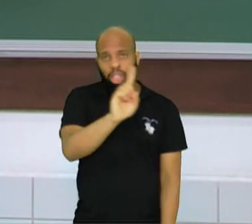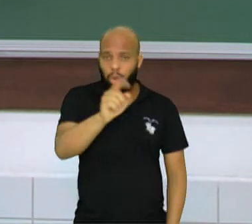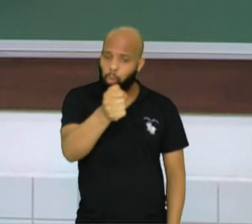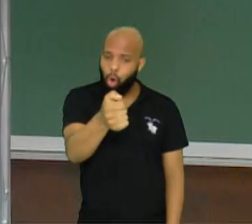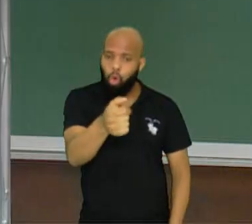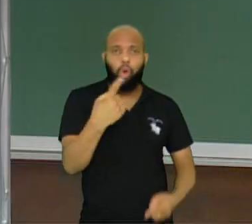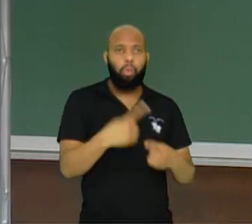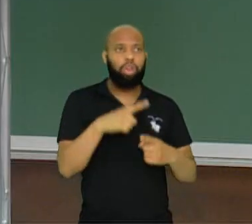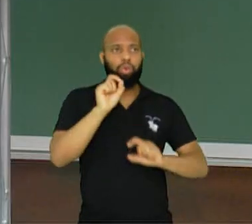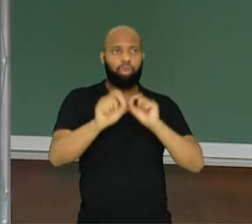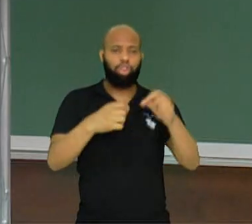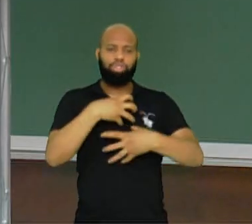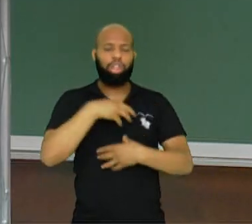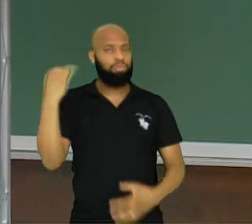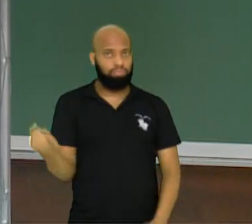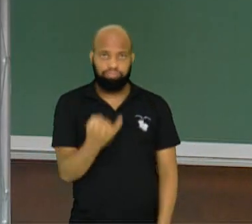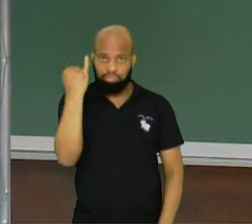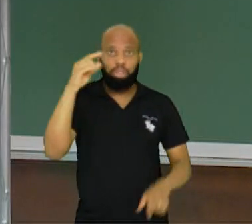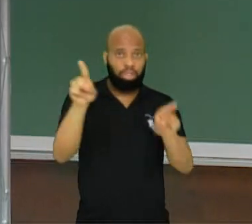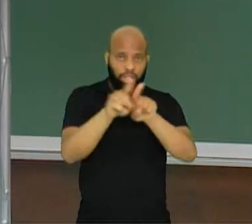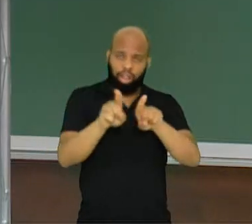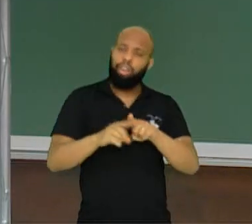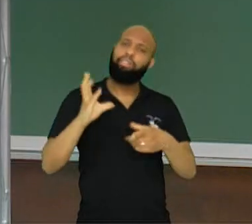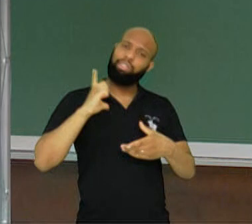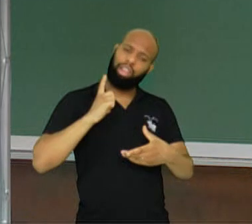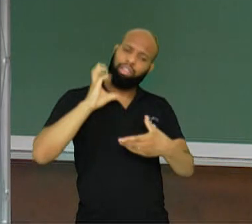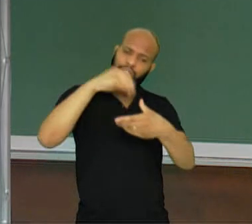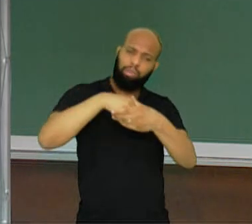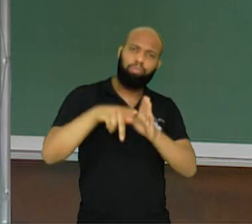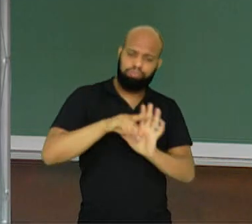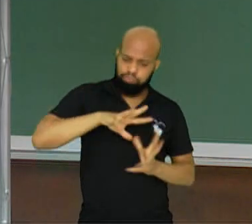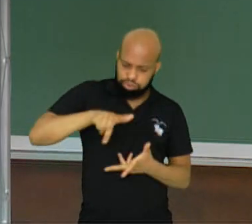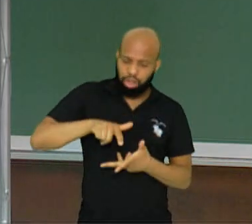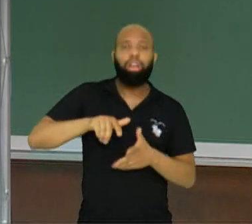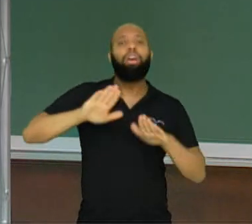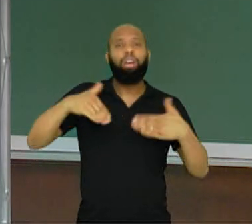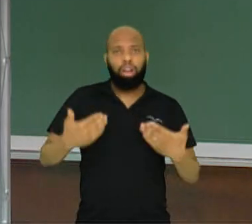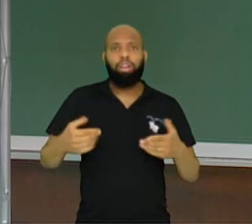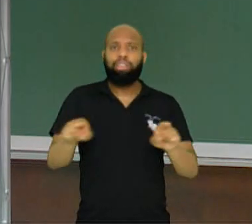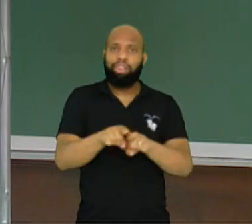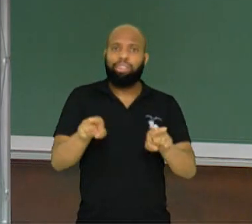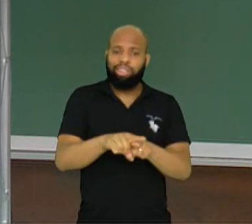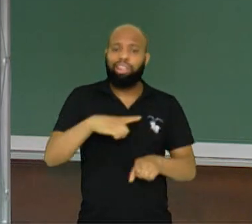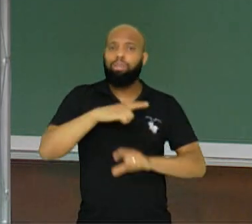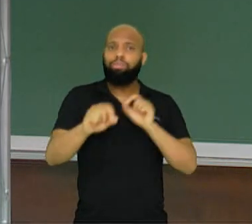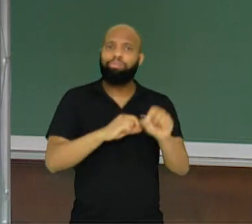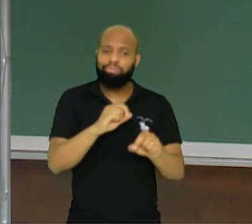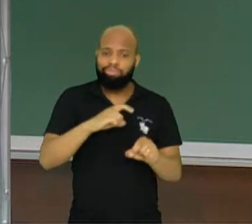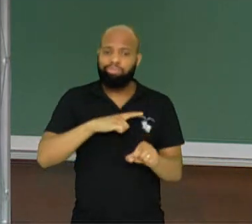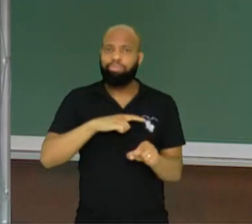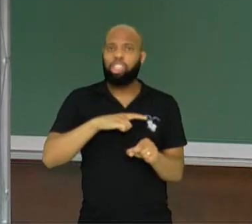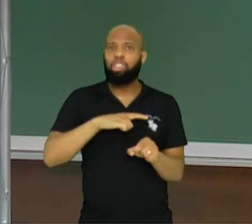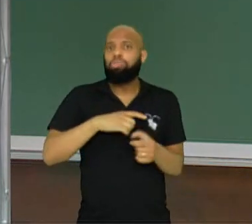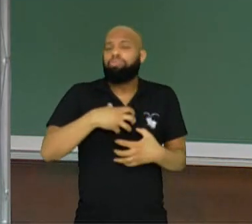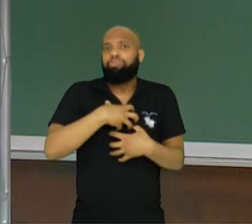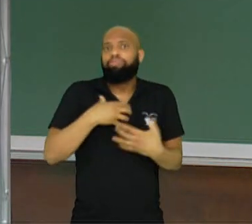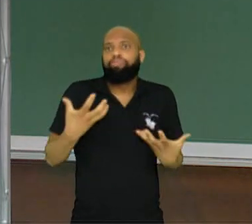tem uma conotação tão importante no mundo, ela foi simplesmente, muitas